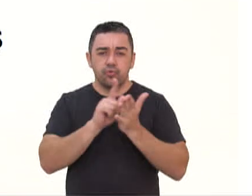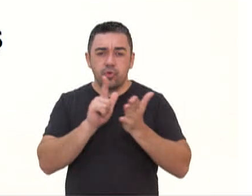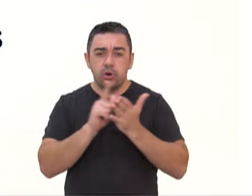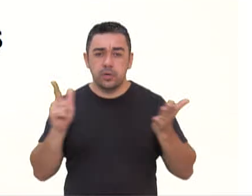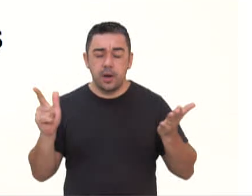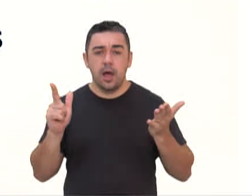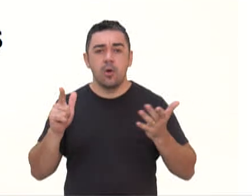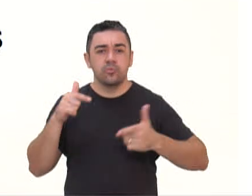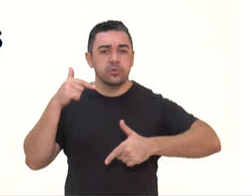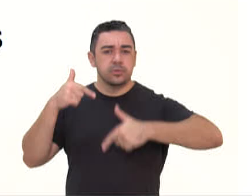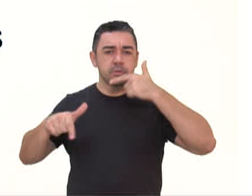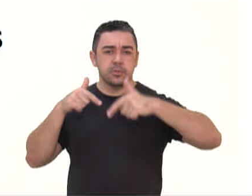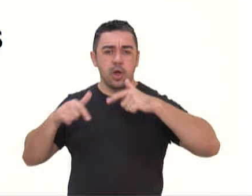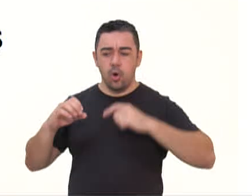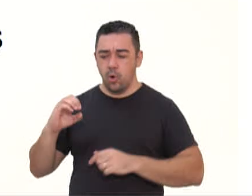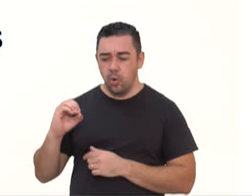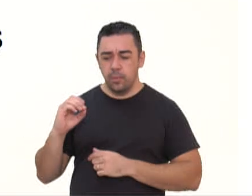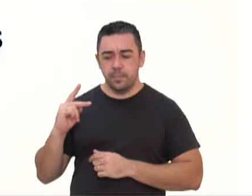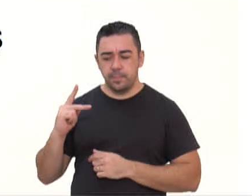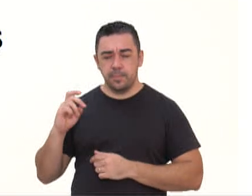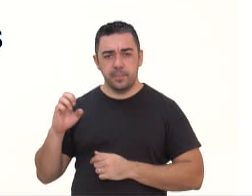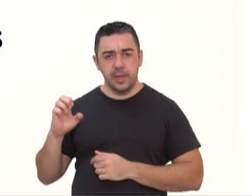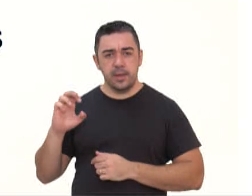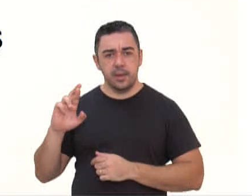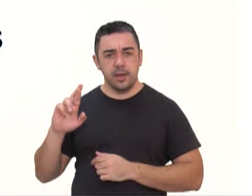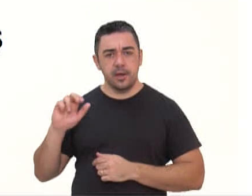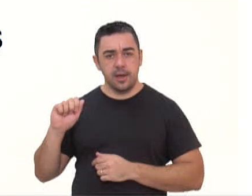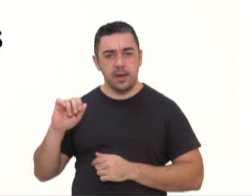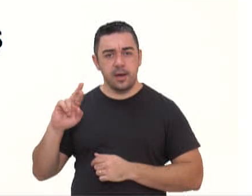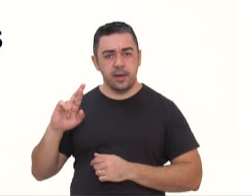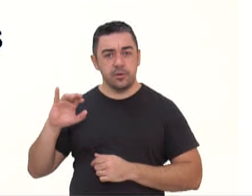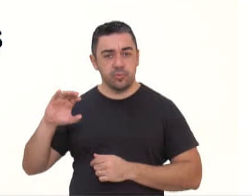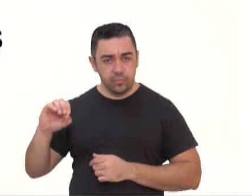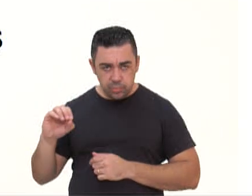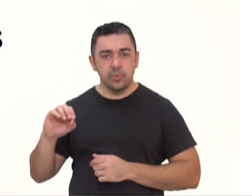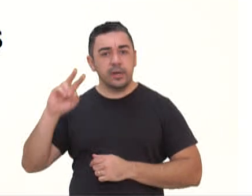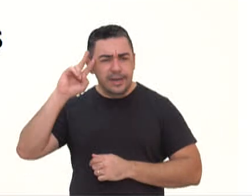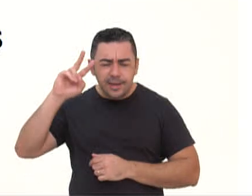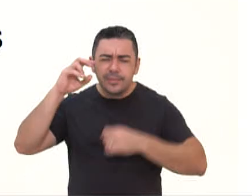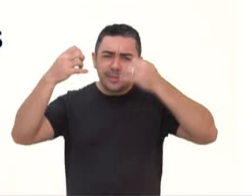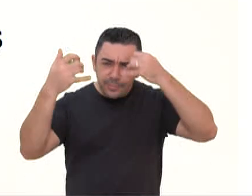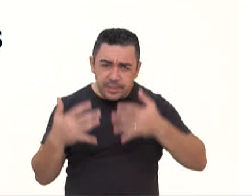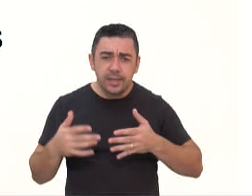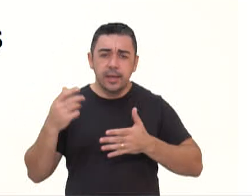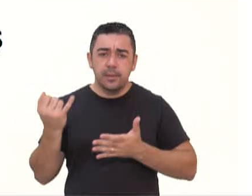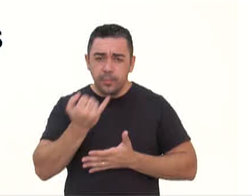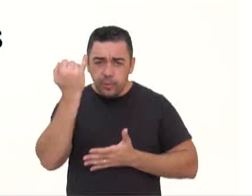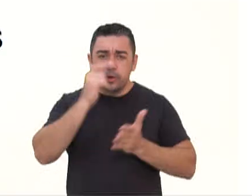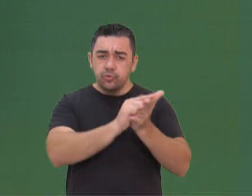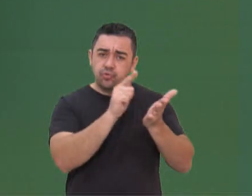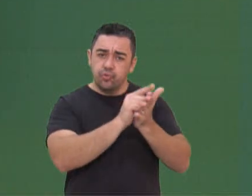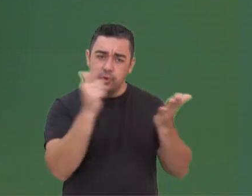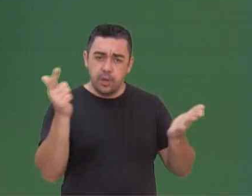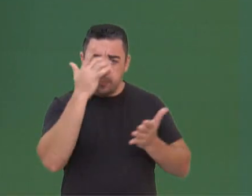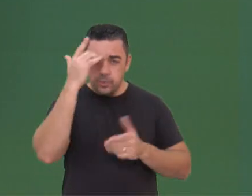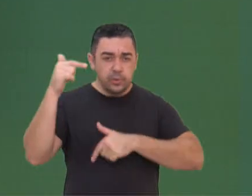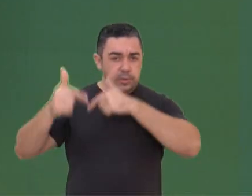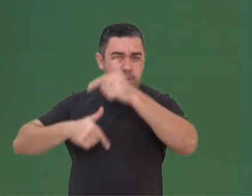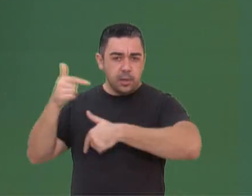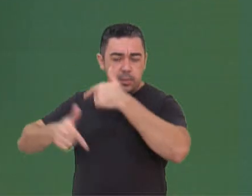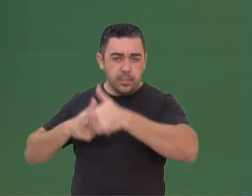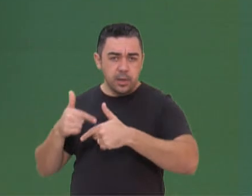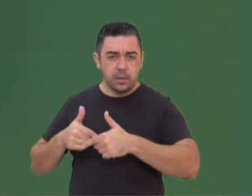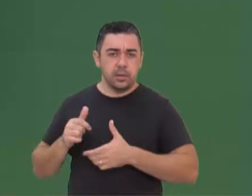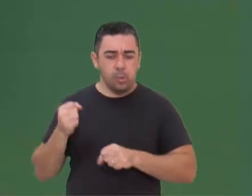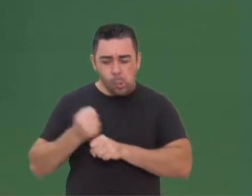algumas aulas atrás nós conversamos sobre o movimento operário e falamos da importância dos jornais para os operários? Volta aqui